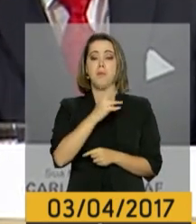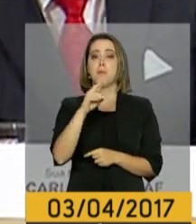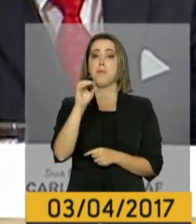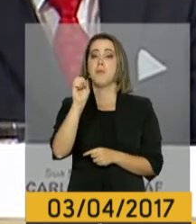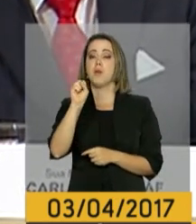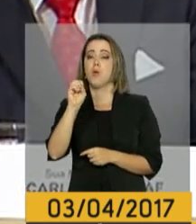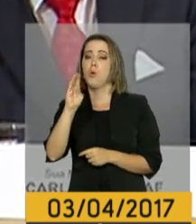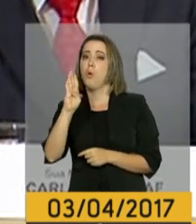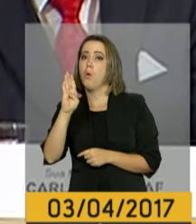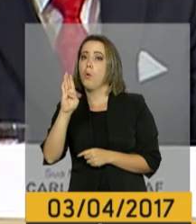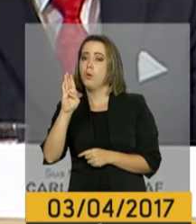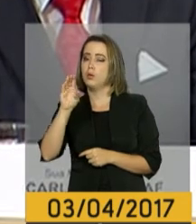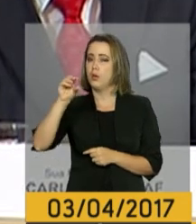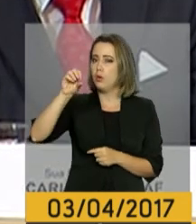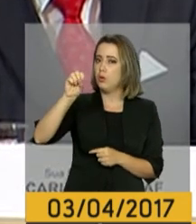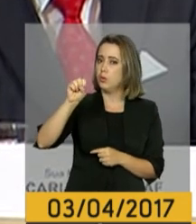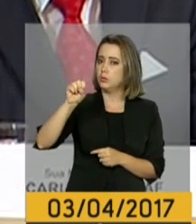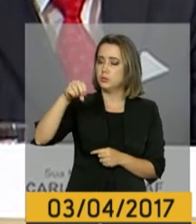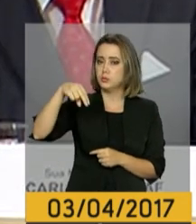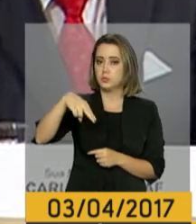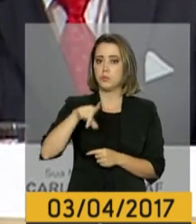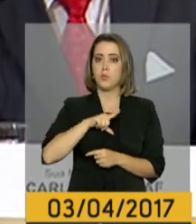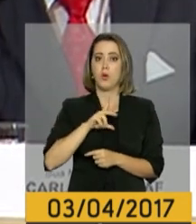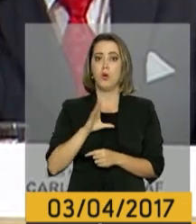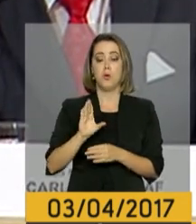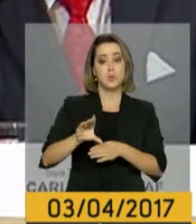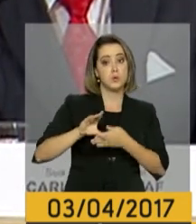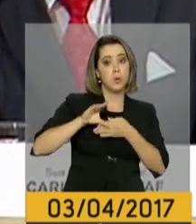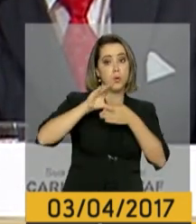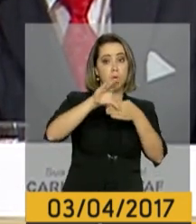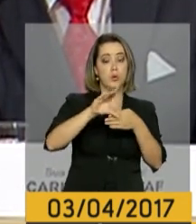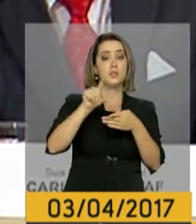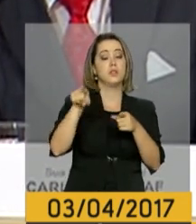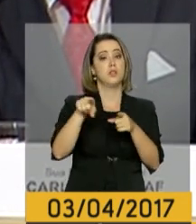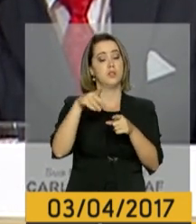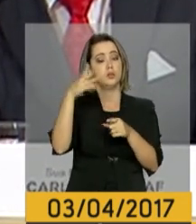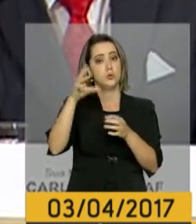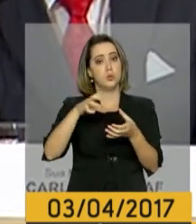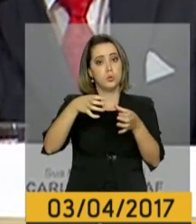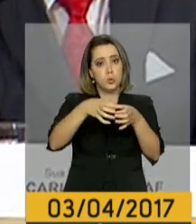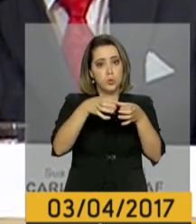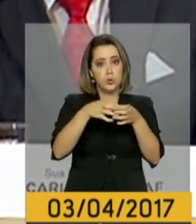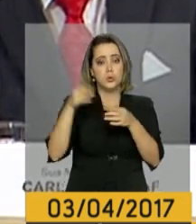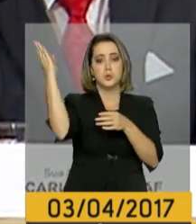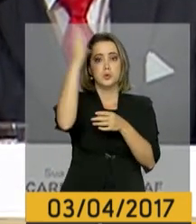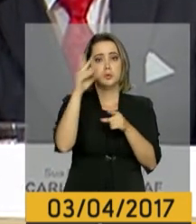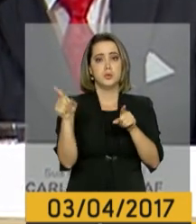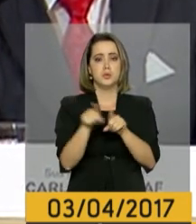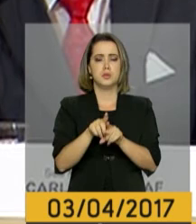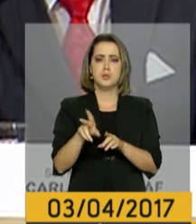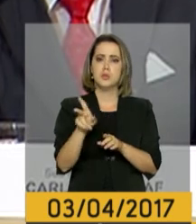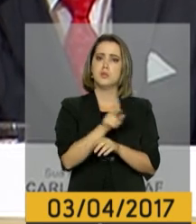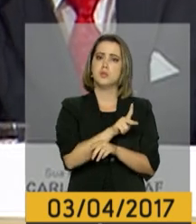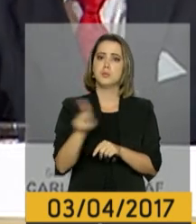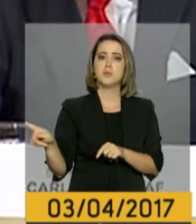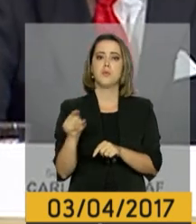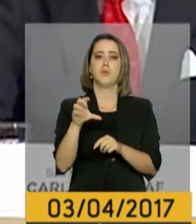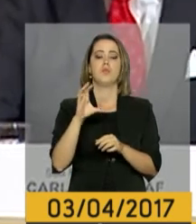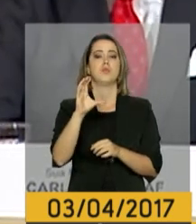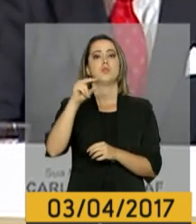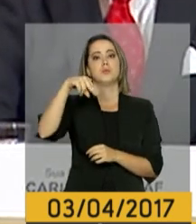Andrade, coordenador da Seção Brasileira e presidente da Confederação Nacional da